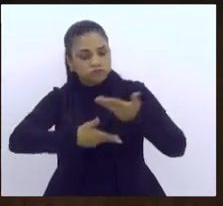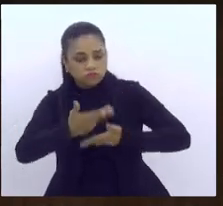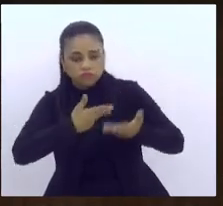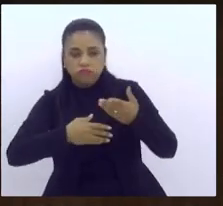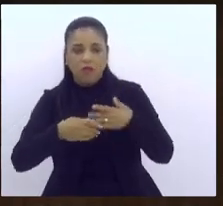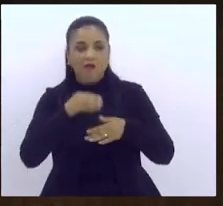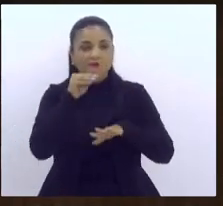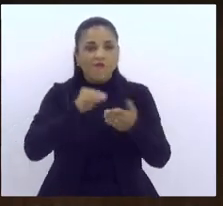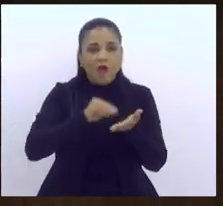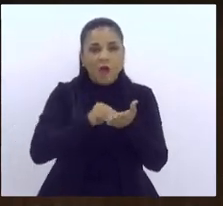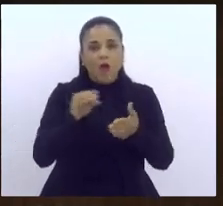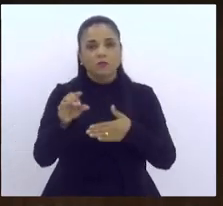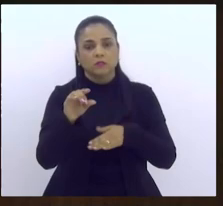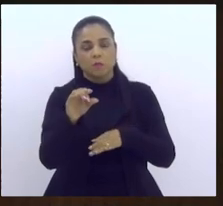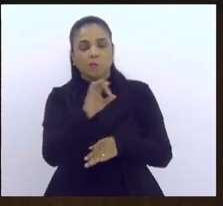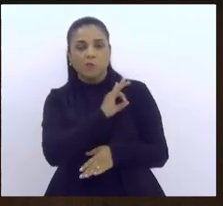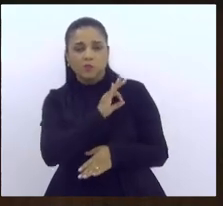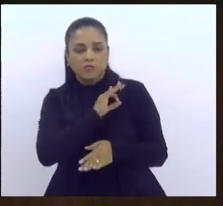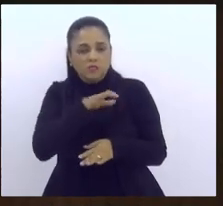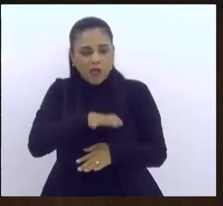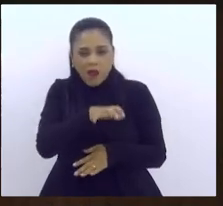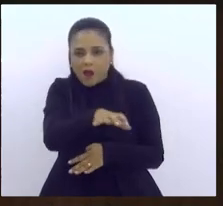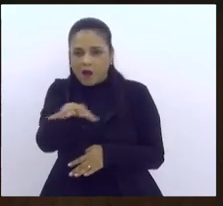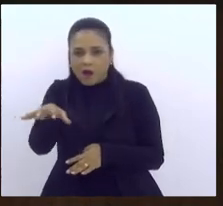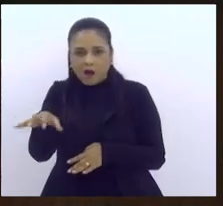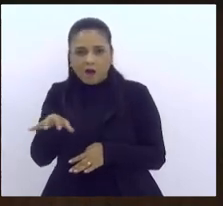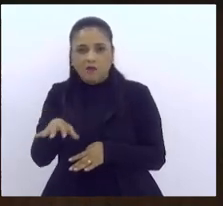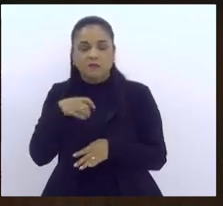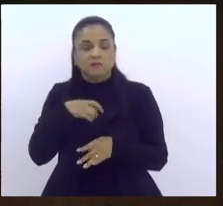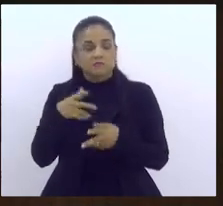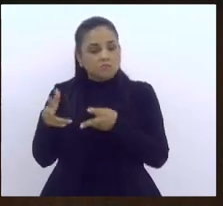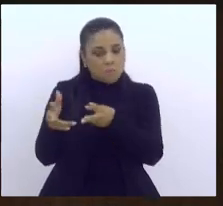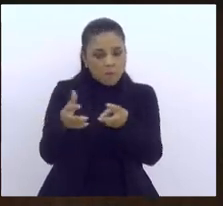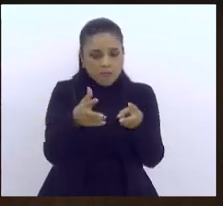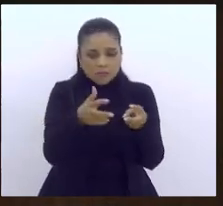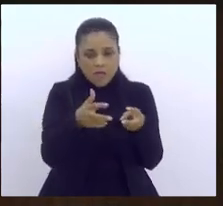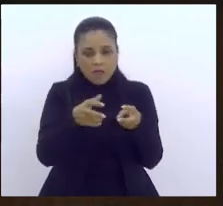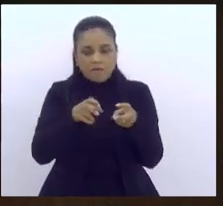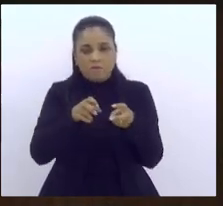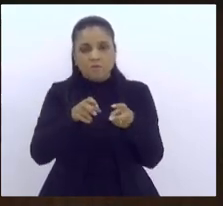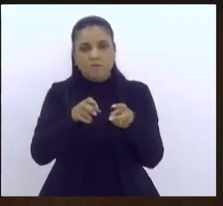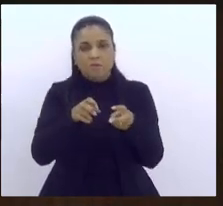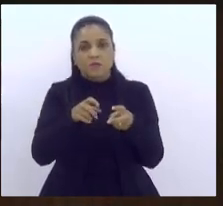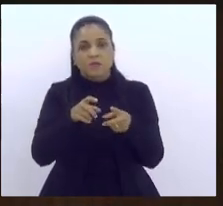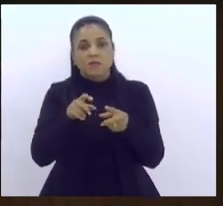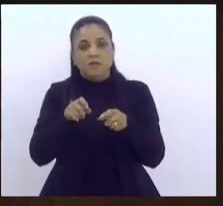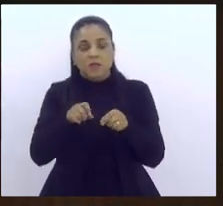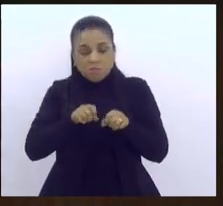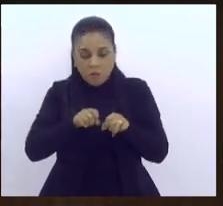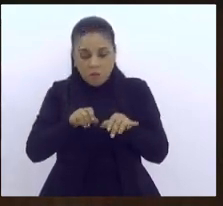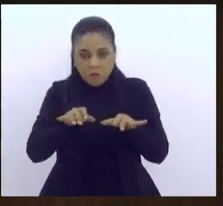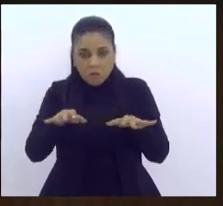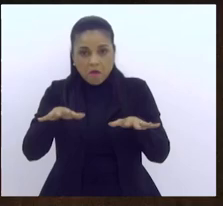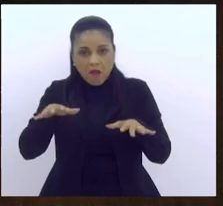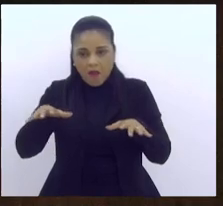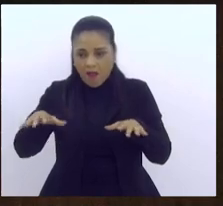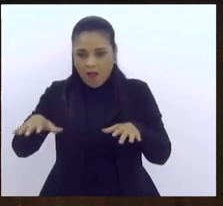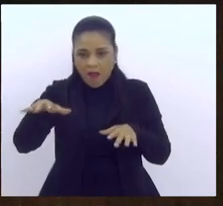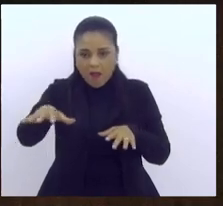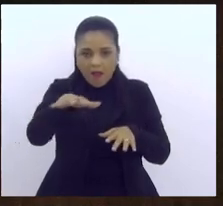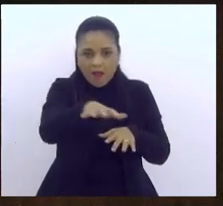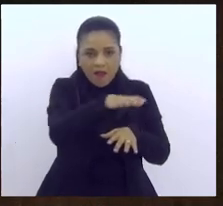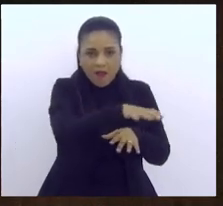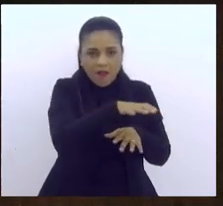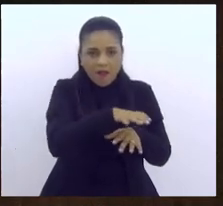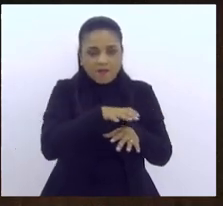policiamento em cada área, em cada localidade. A gente percebe a proliferação das áreas que já eram muito grandes, dominadas